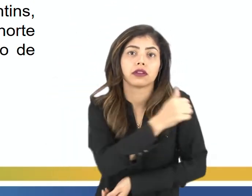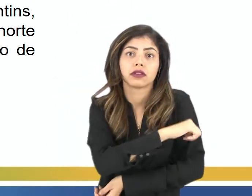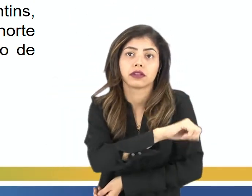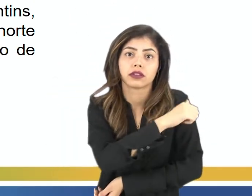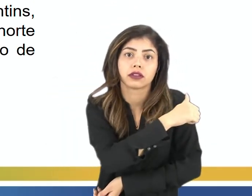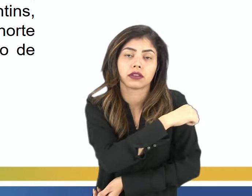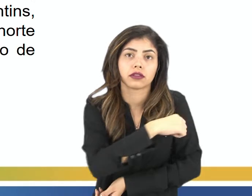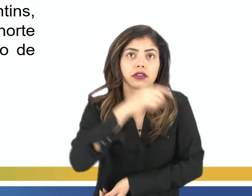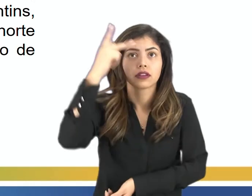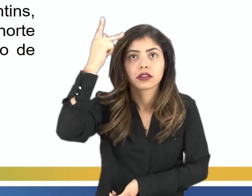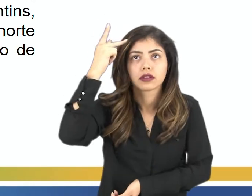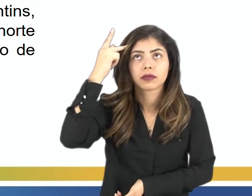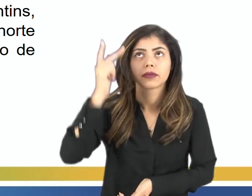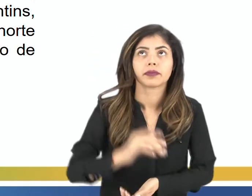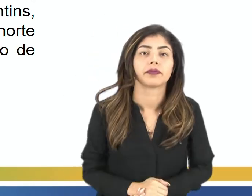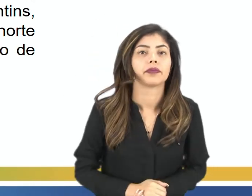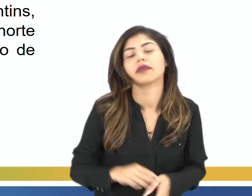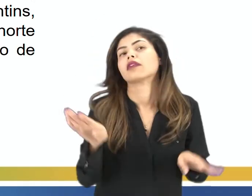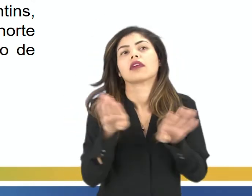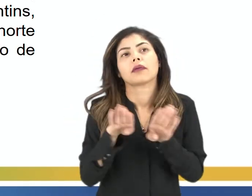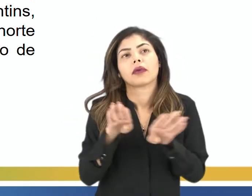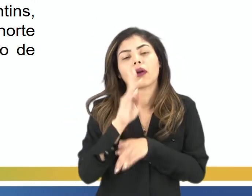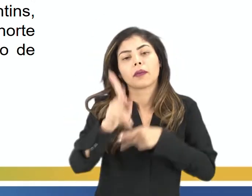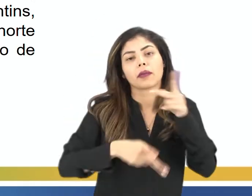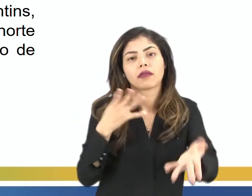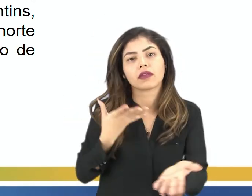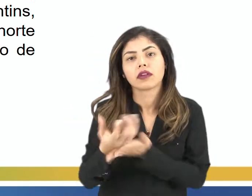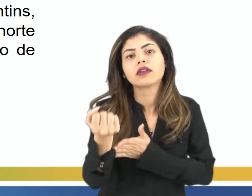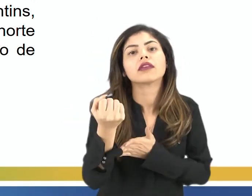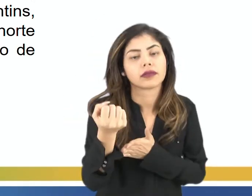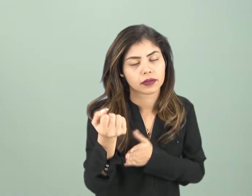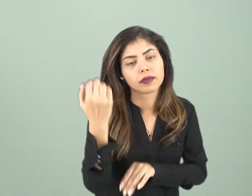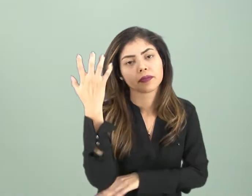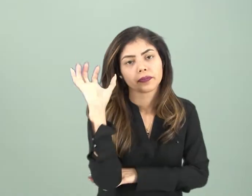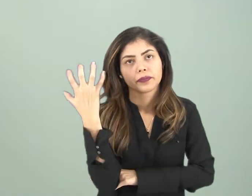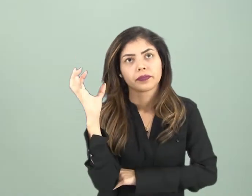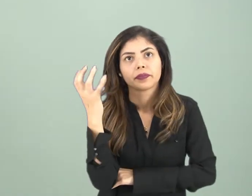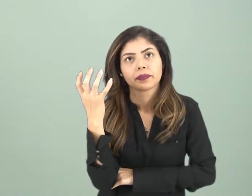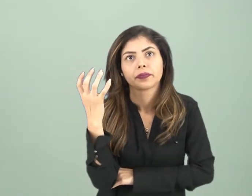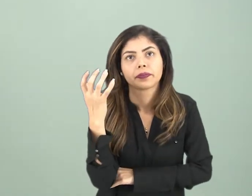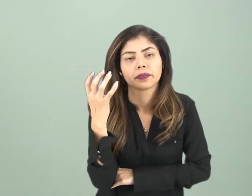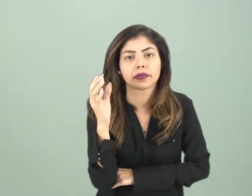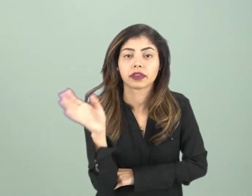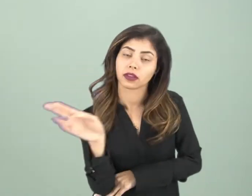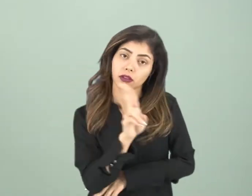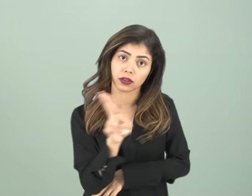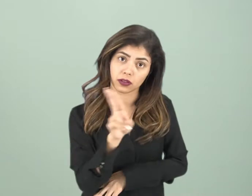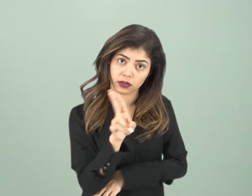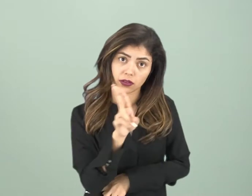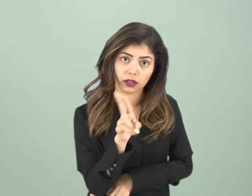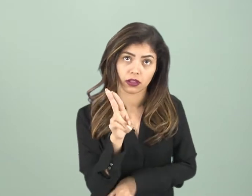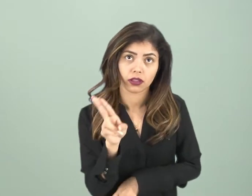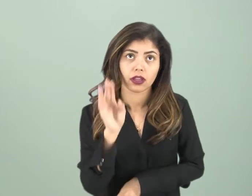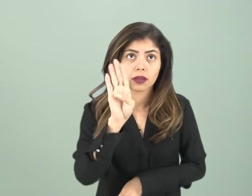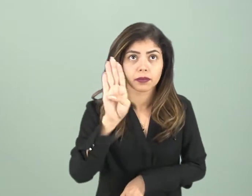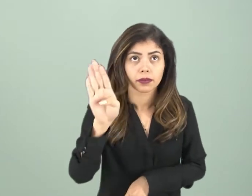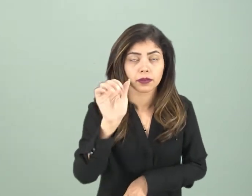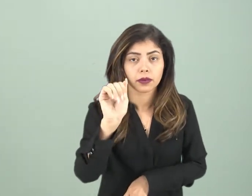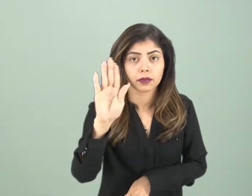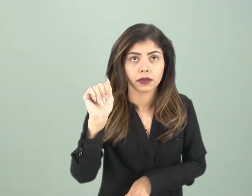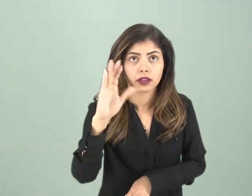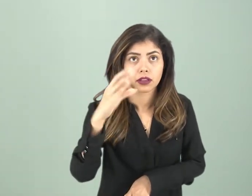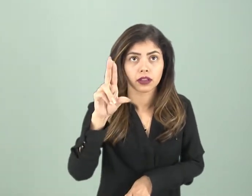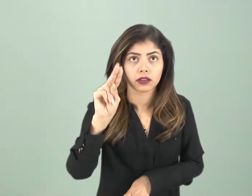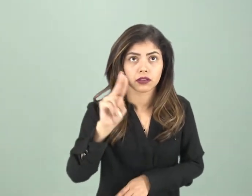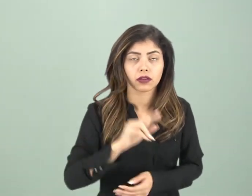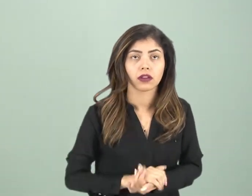Janeiro. Então os babaçoeiros são povos que coletam, né, essa planta chamada babaçu, né, que é uma palmeira,